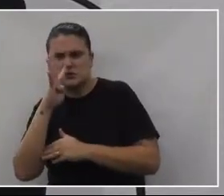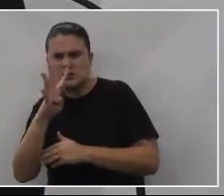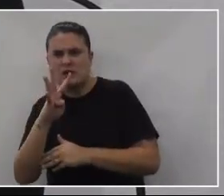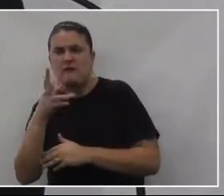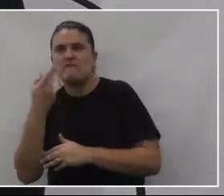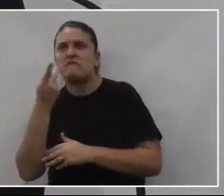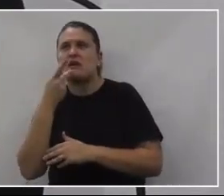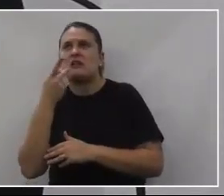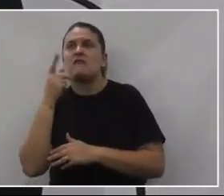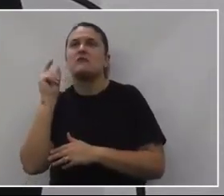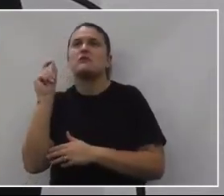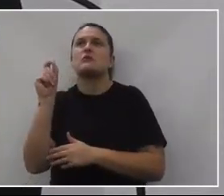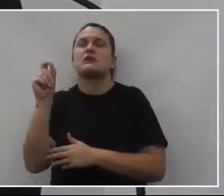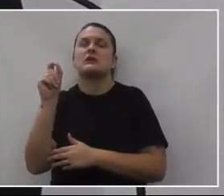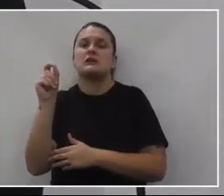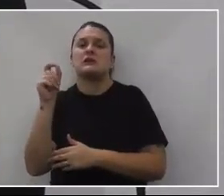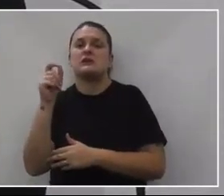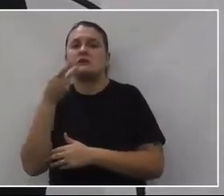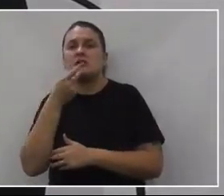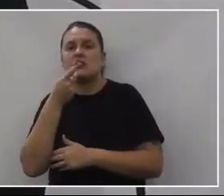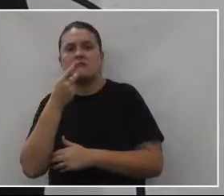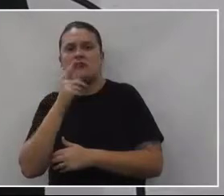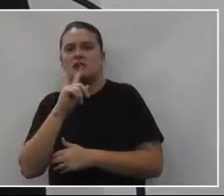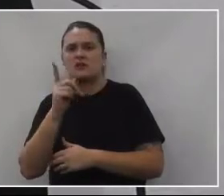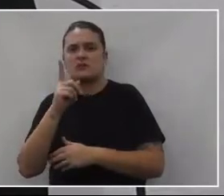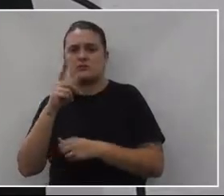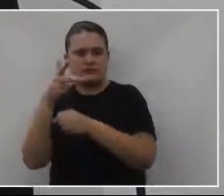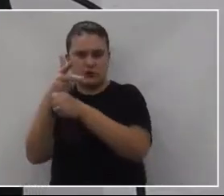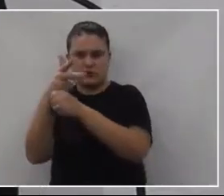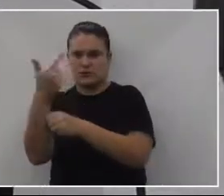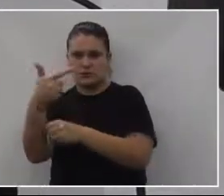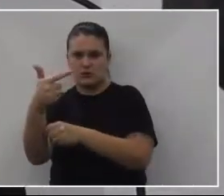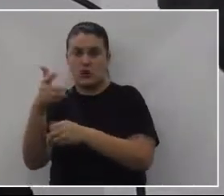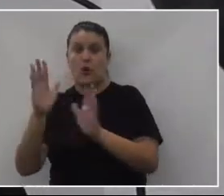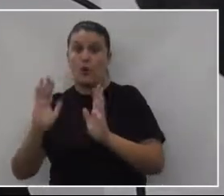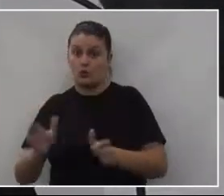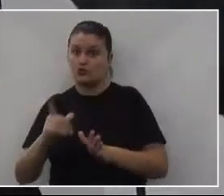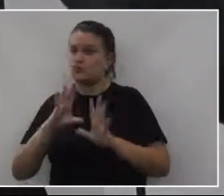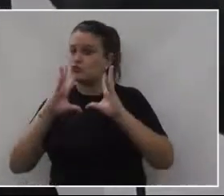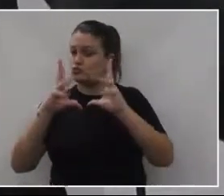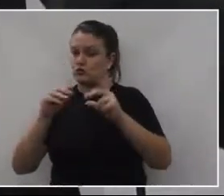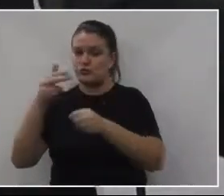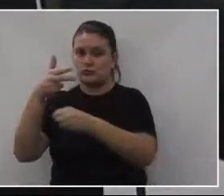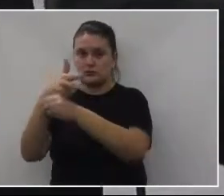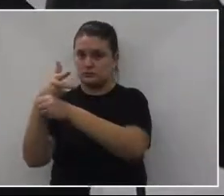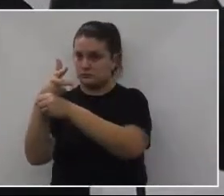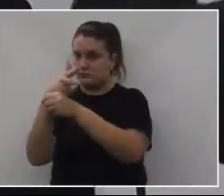na época que a questão não era gravada ali em audiência. Hoje em dia nós gravamos a imagem